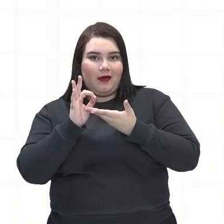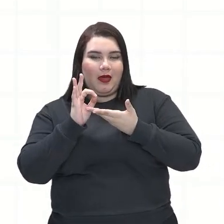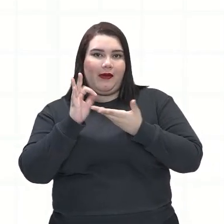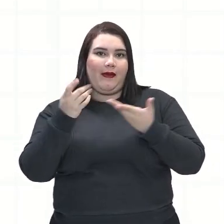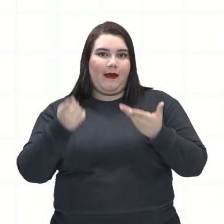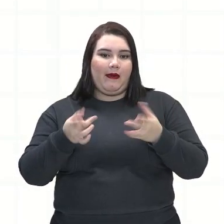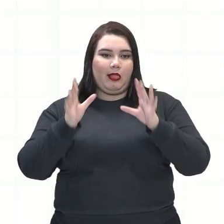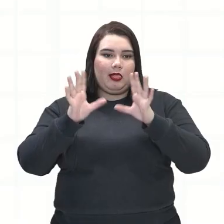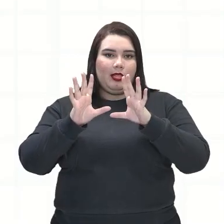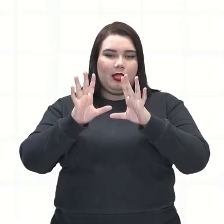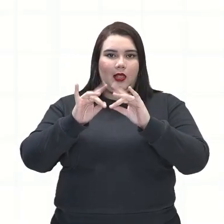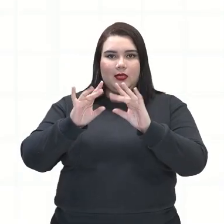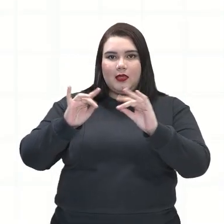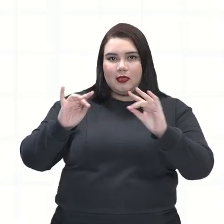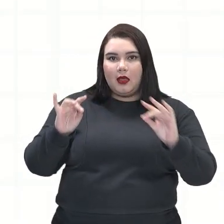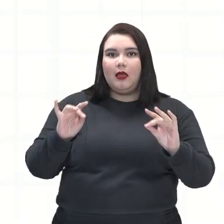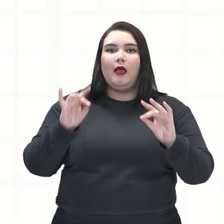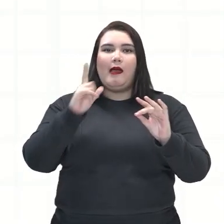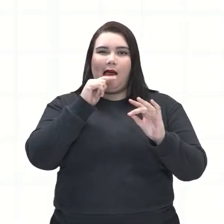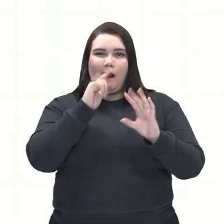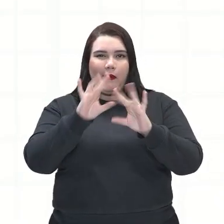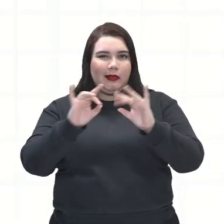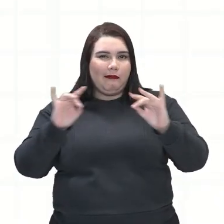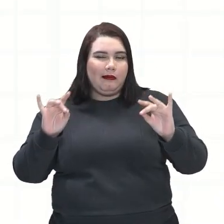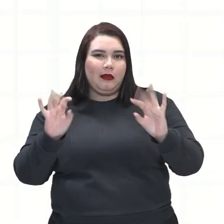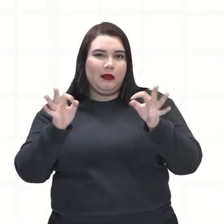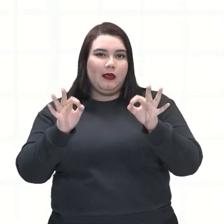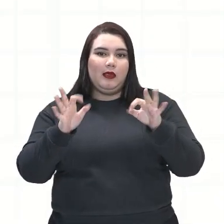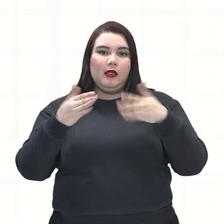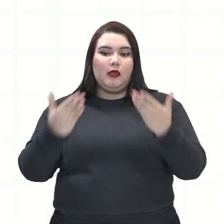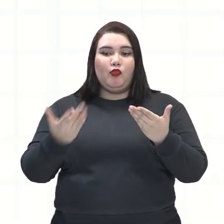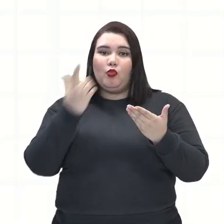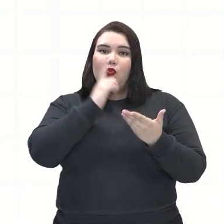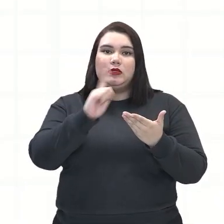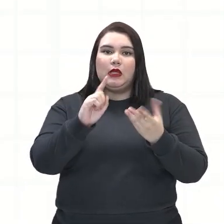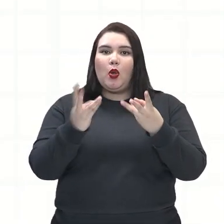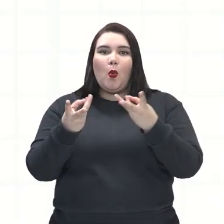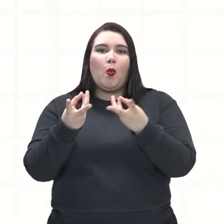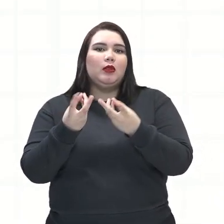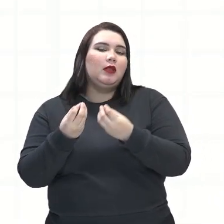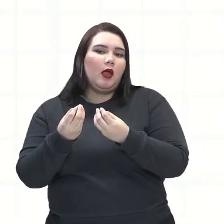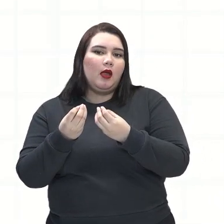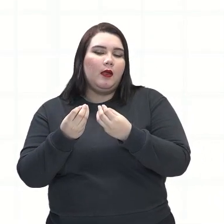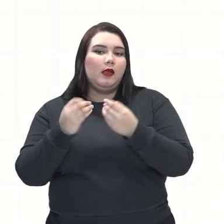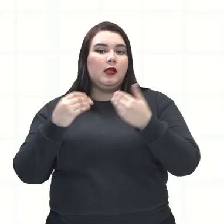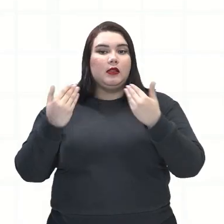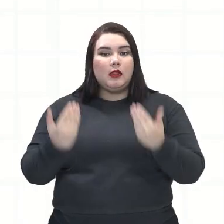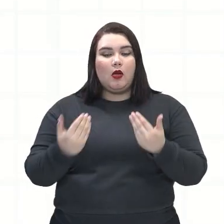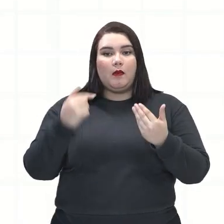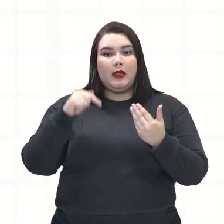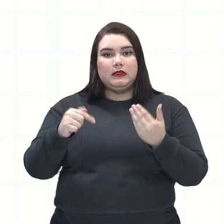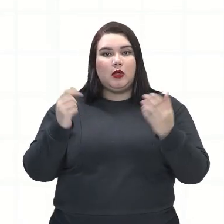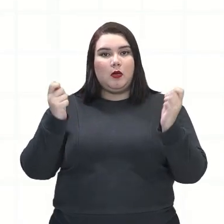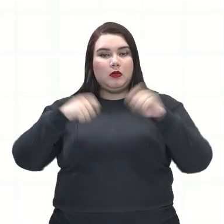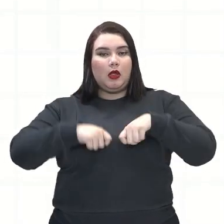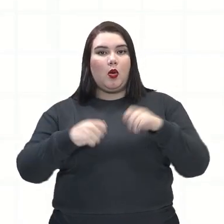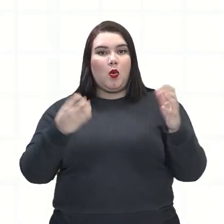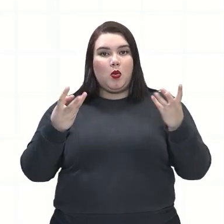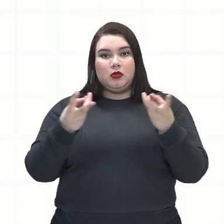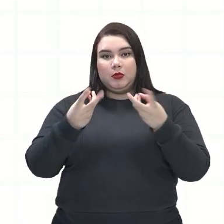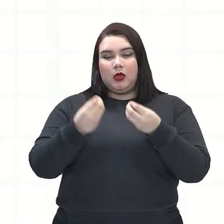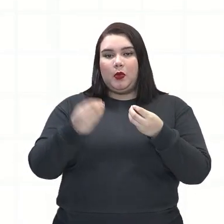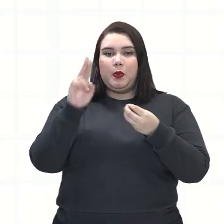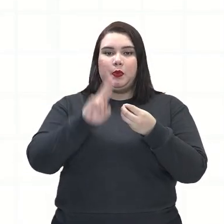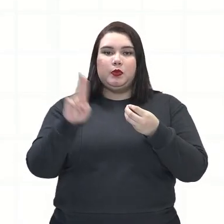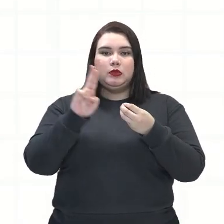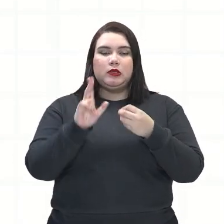classificado como um uncountable noun, um substantivo não contável. Mas para fazer essa contabilidade, eu usei uma expressão,